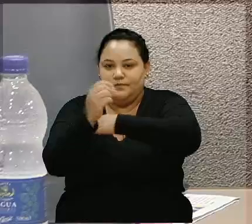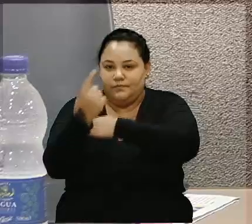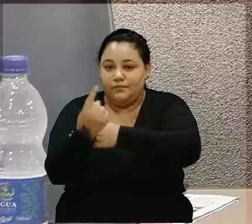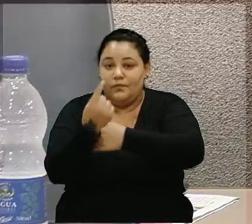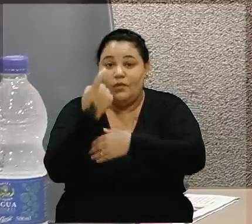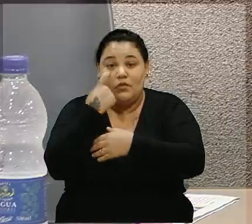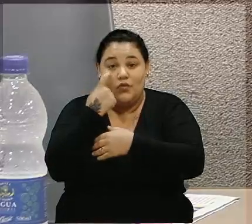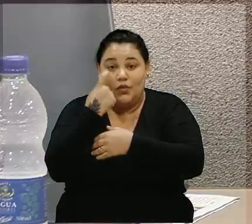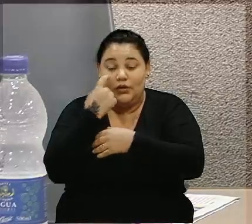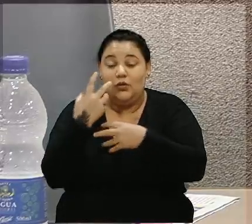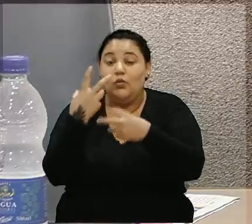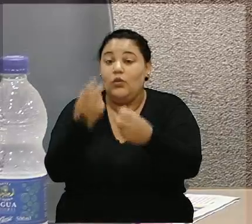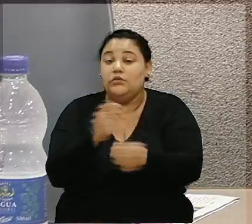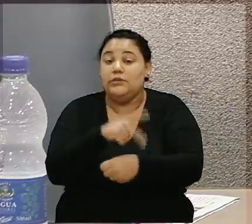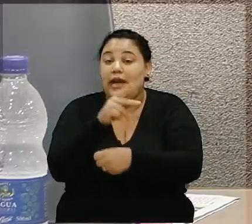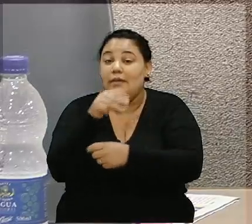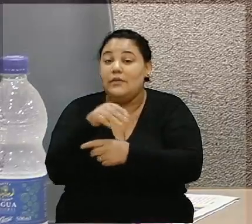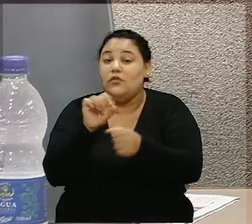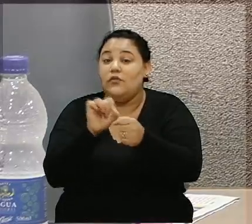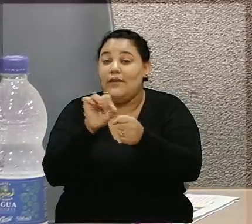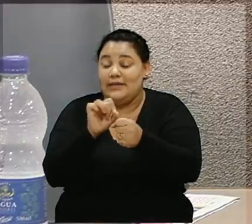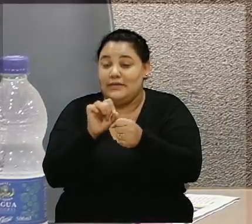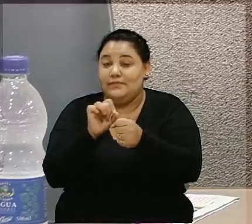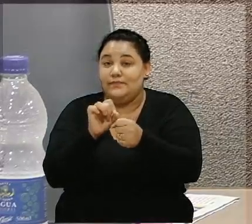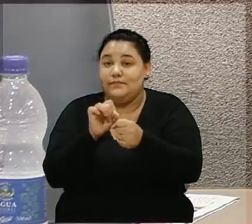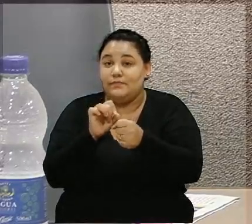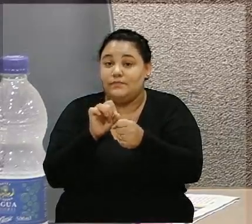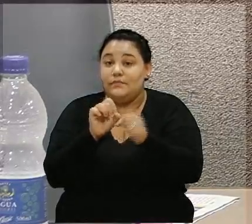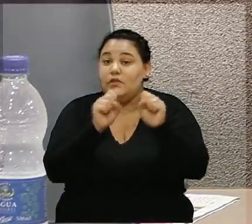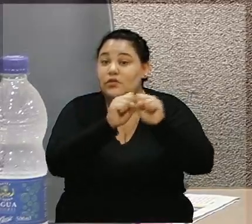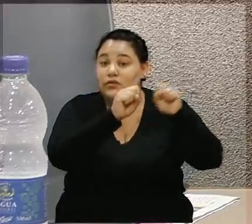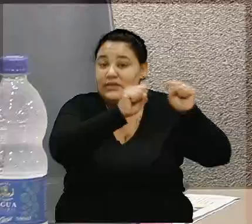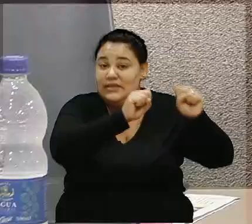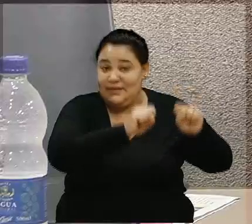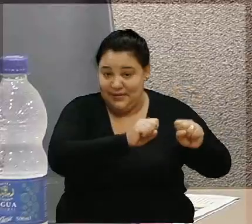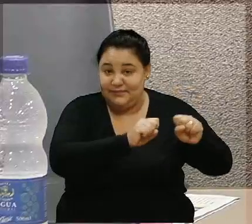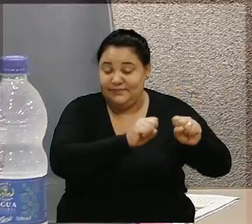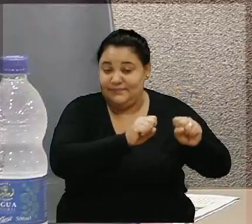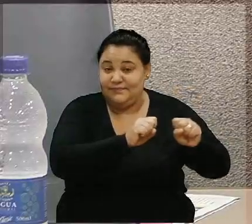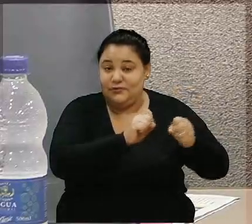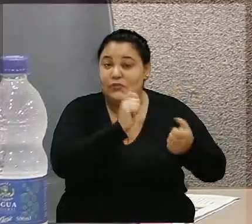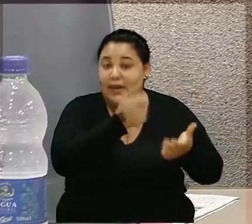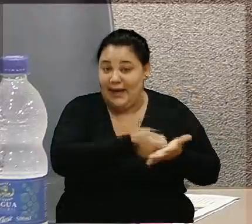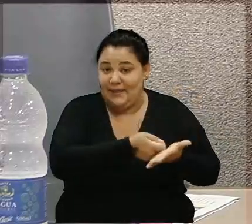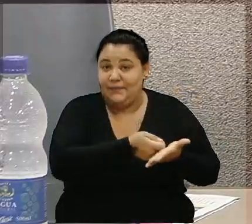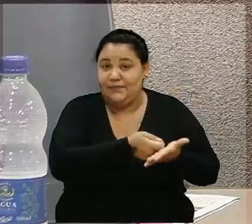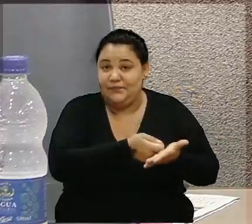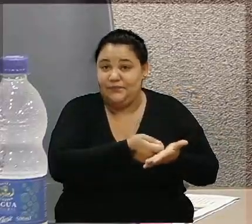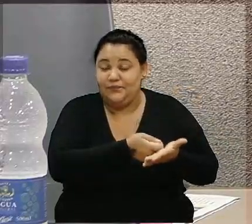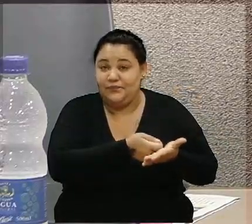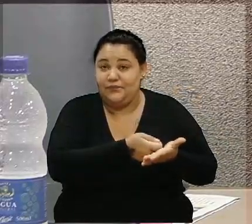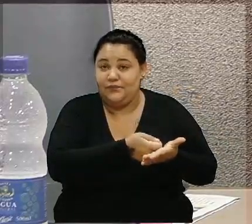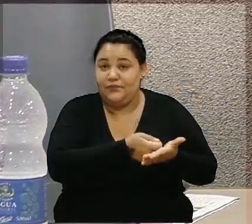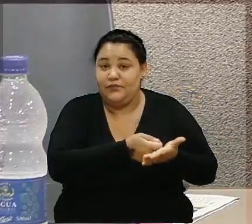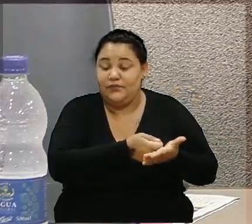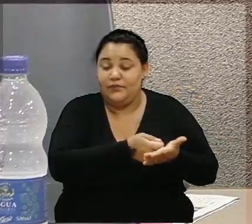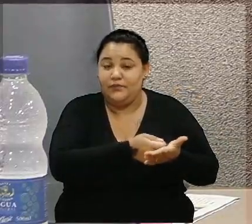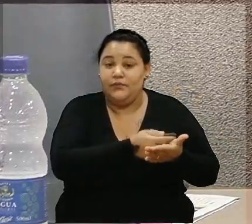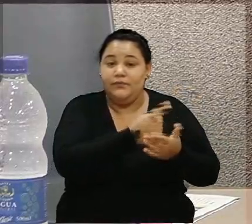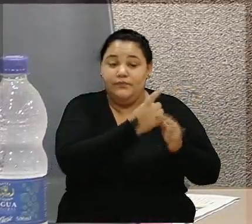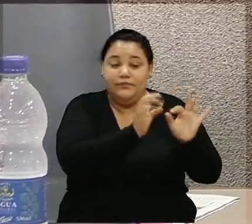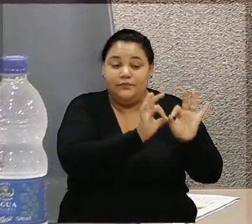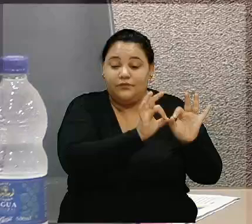você faz na Serra Gaúcha com o Free Flow, né? De um até o outro, e o valor que você paga.